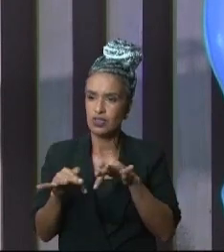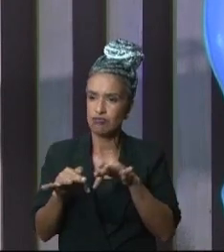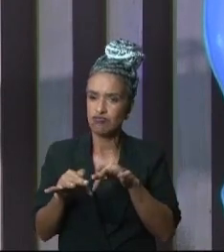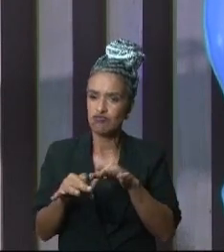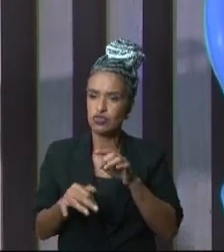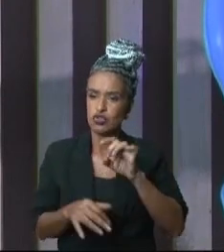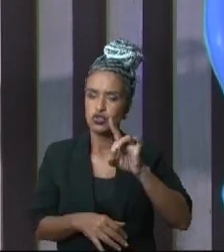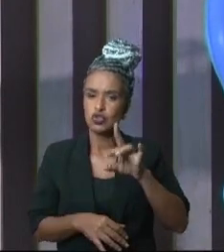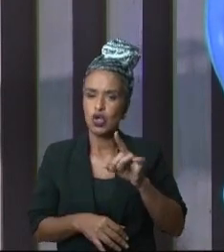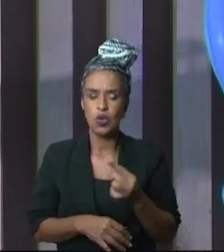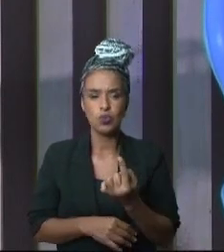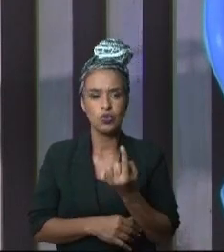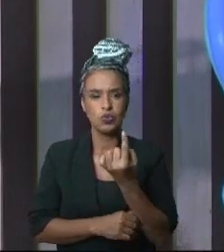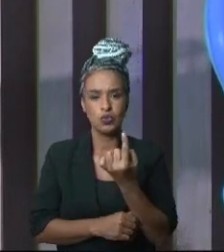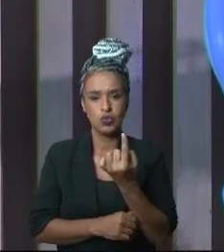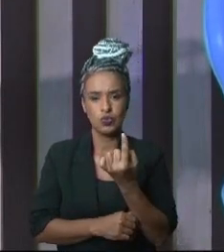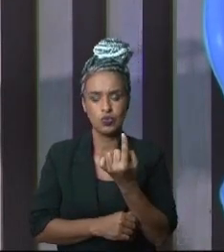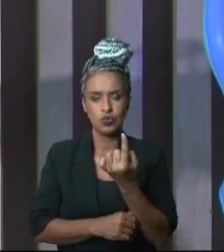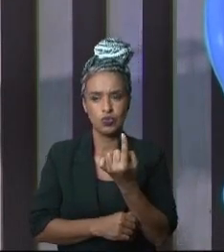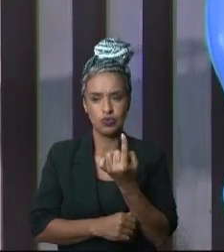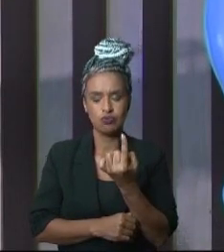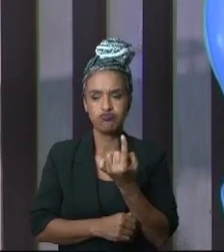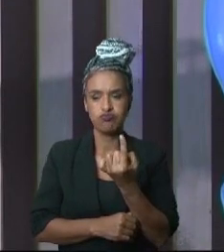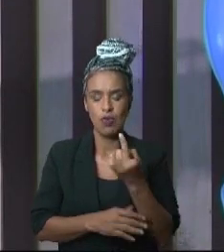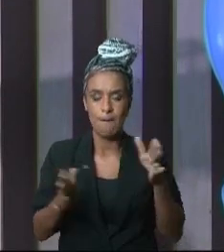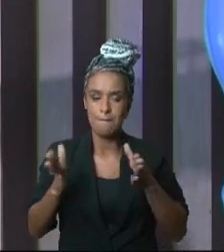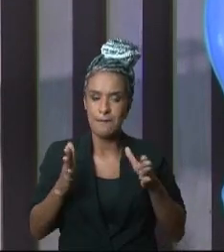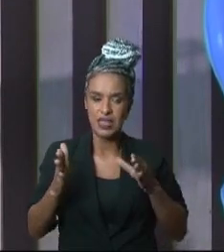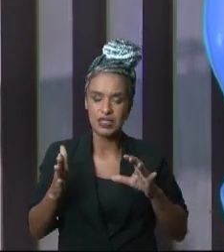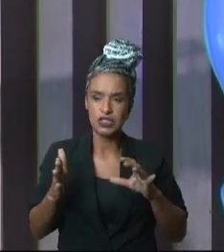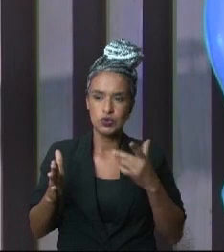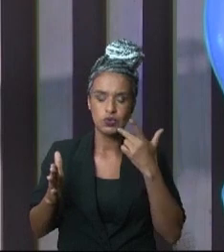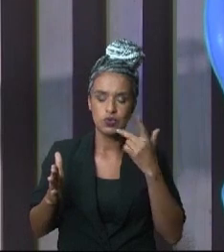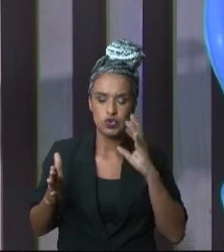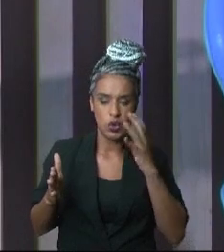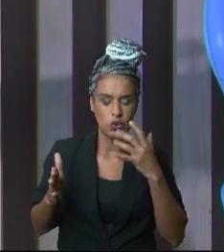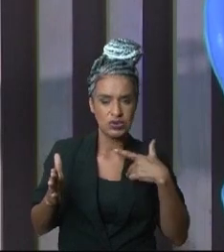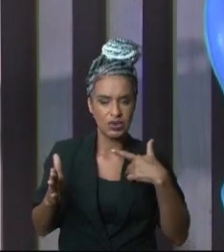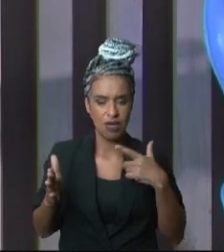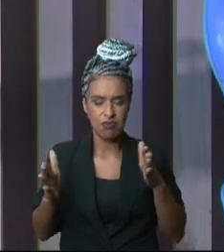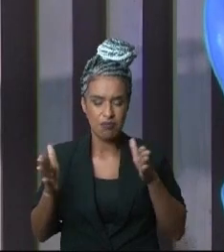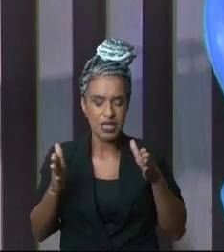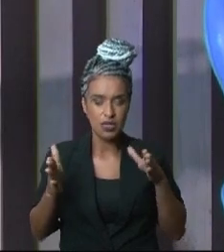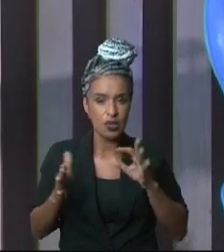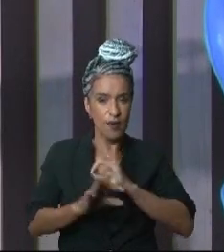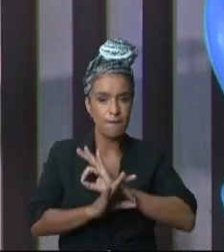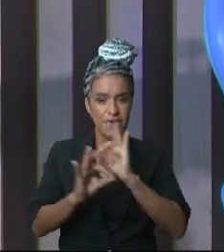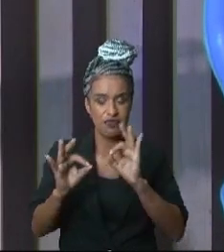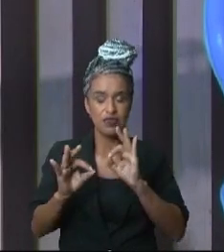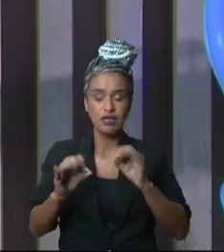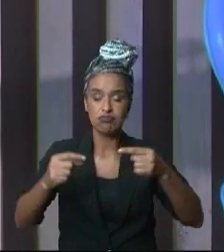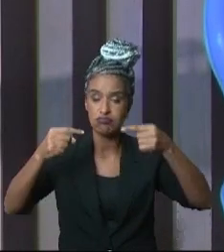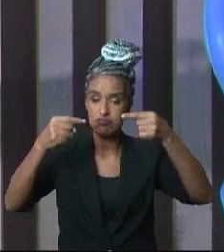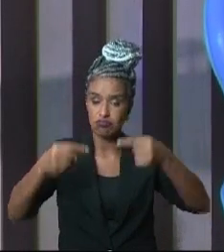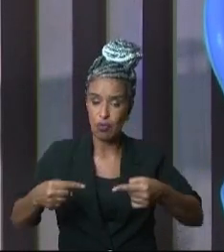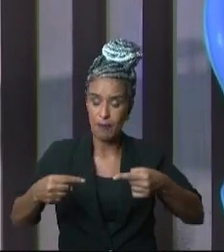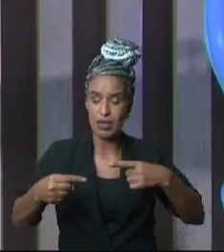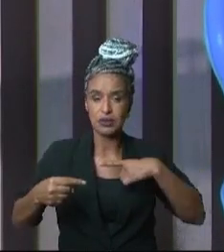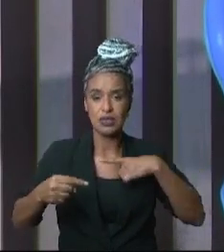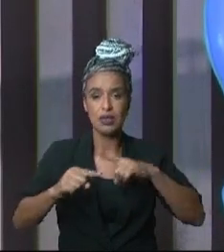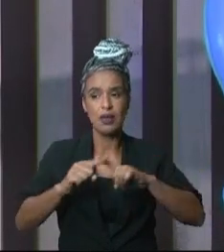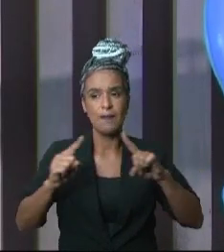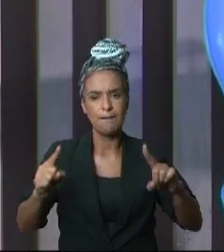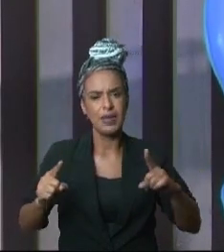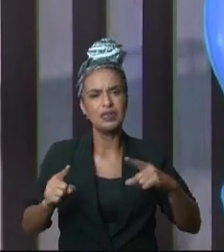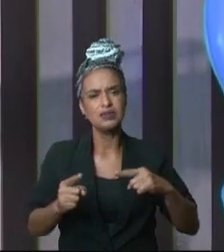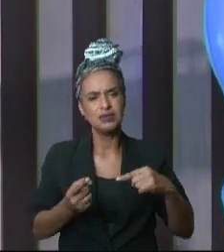é apenas uma tormenta, tempestade perfeita, porque existe concorrência, mas existem